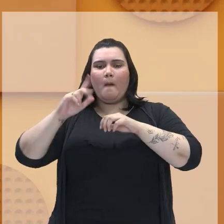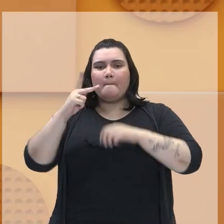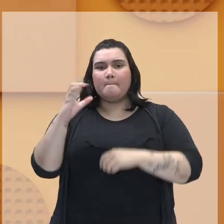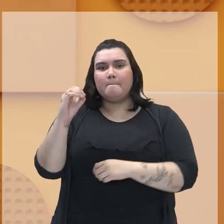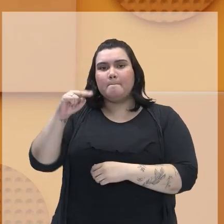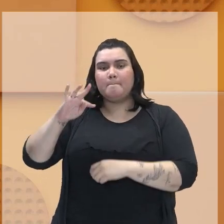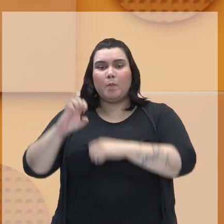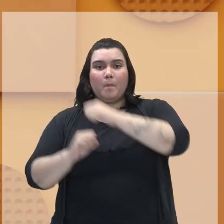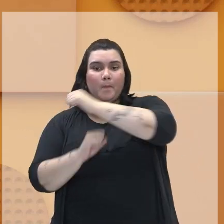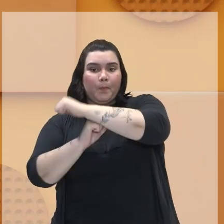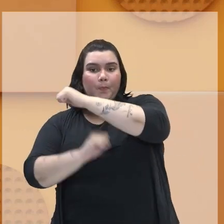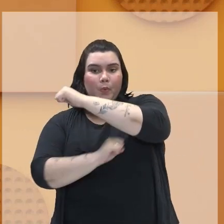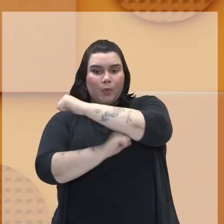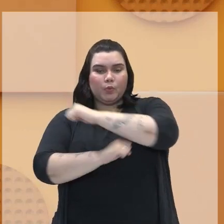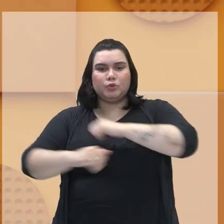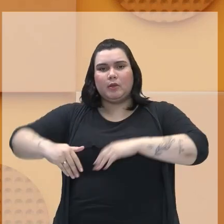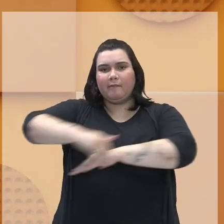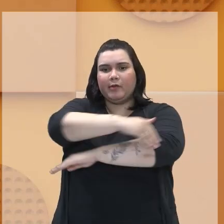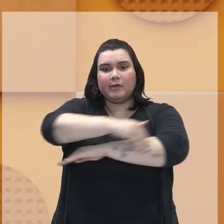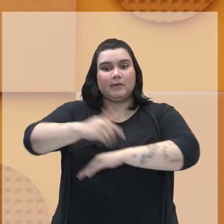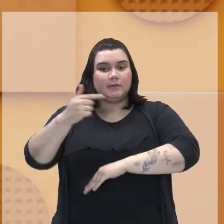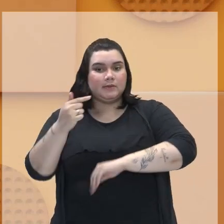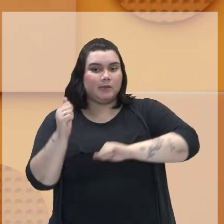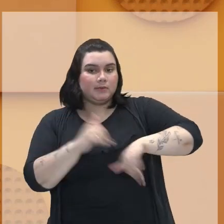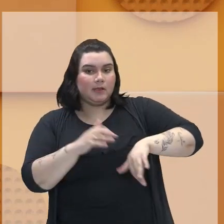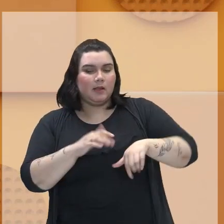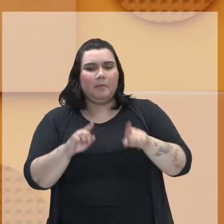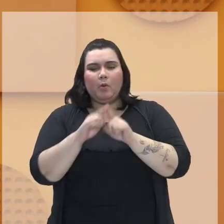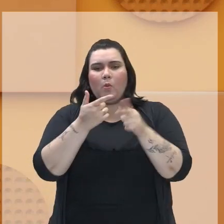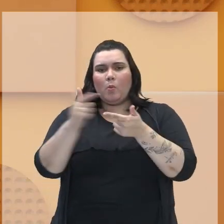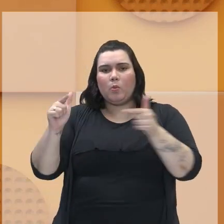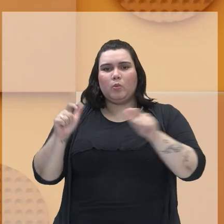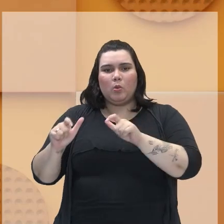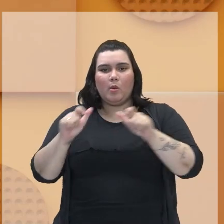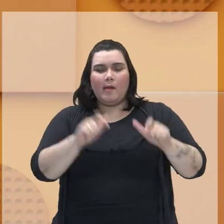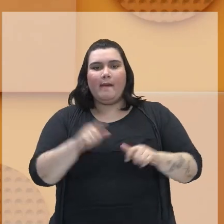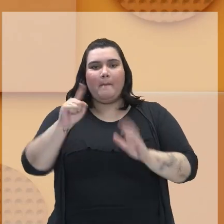e por aí vai de alguns outros locais que são heranças desse